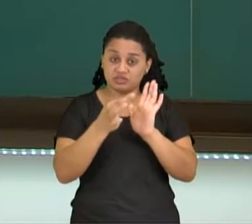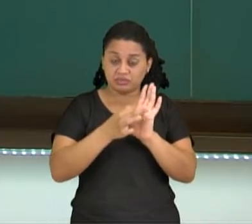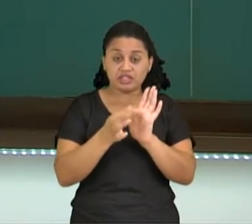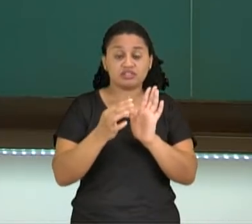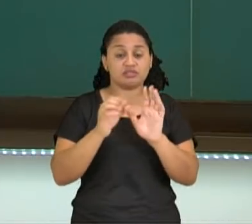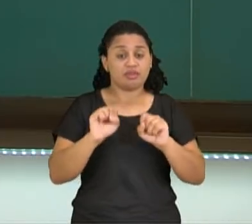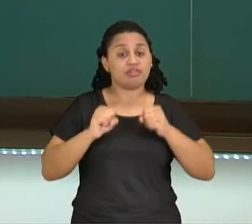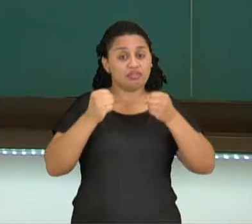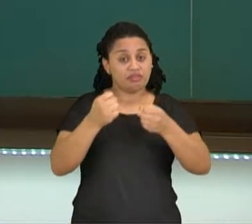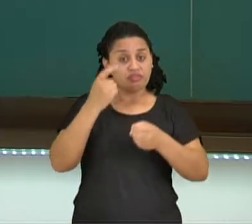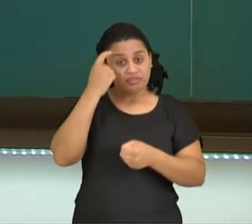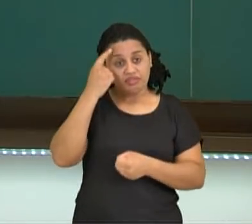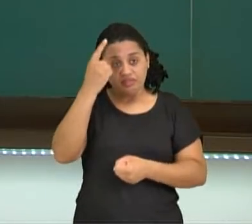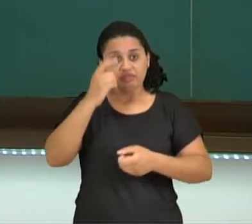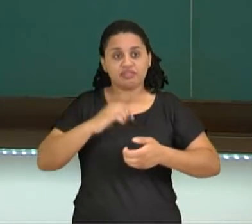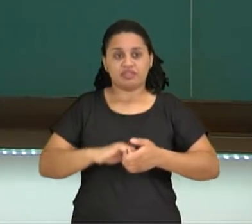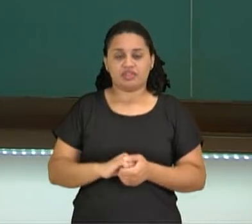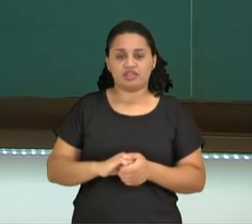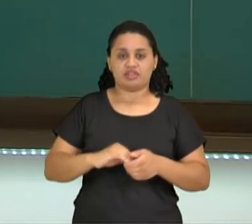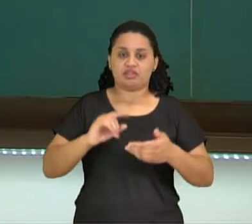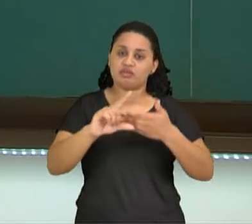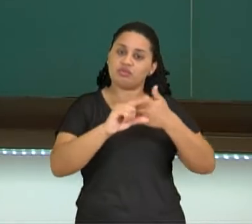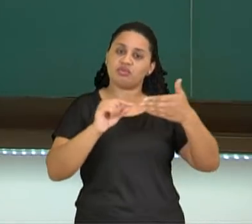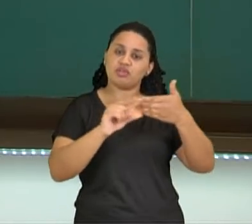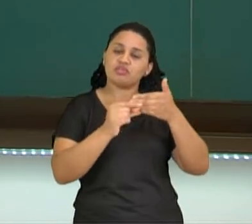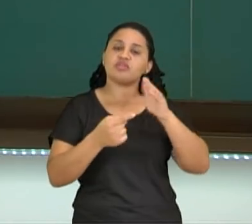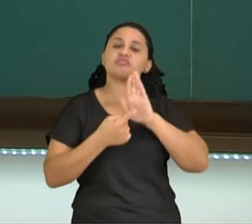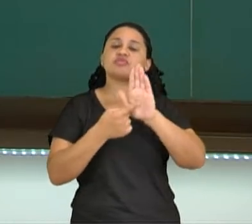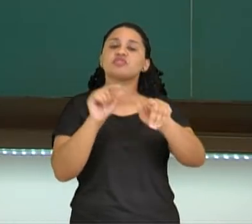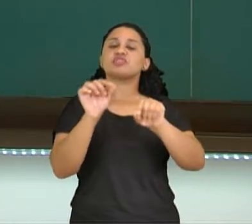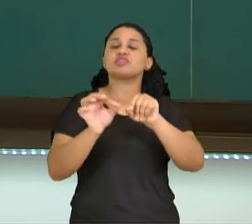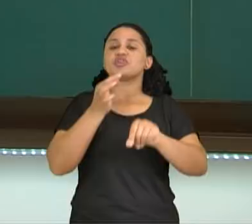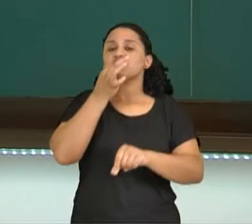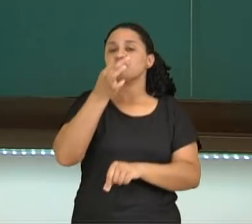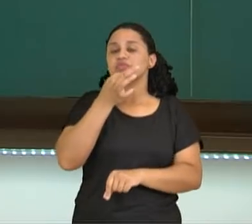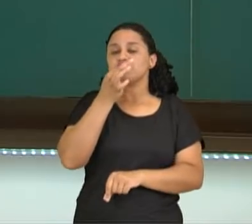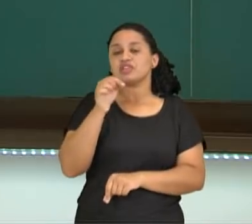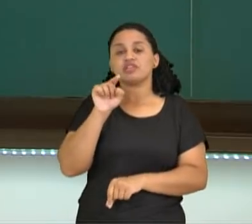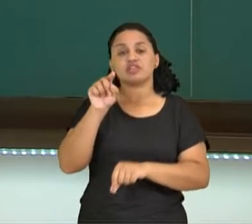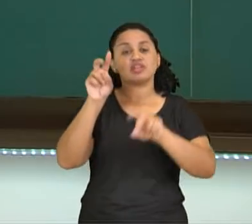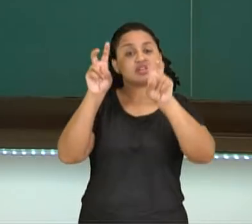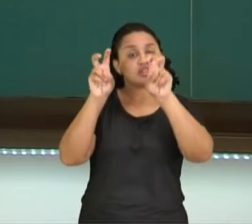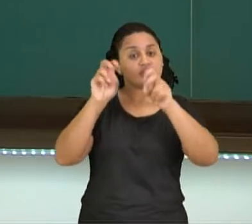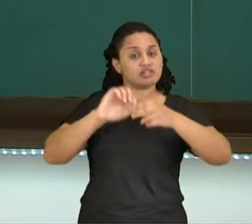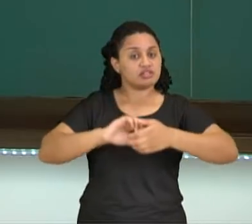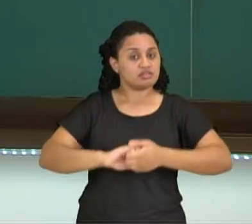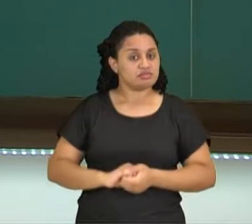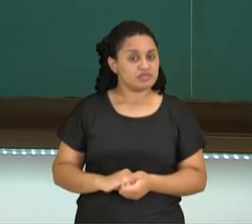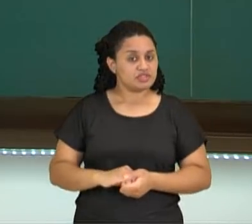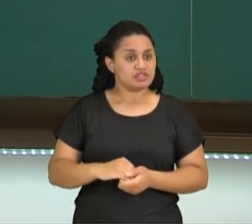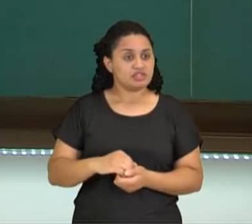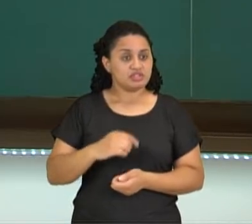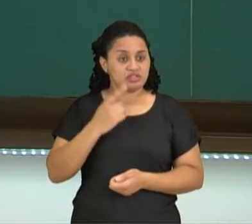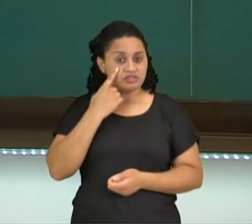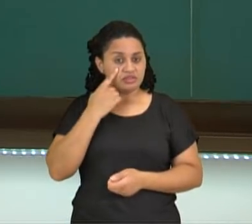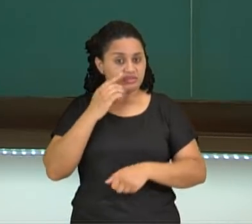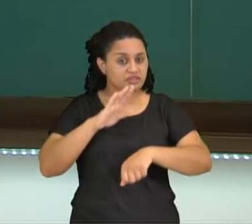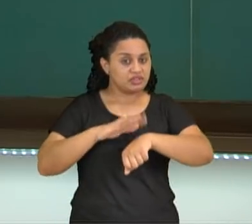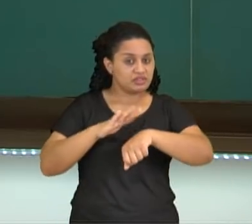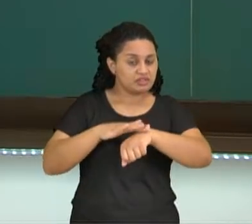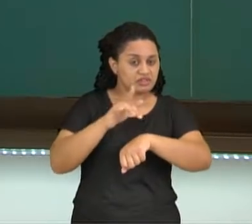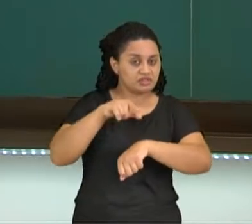ideia, no qual o autor apresenta seu ponto de vista sobre determinado tema. Vamos ver? Um